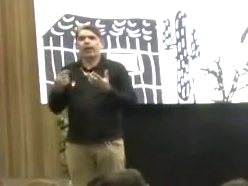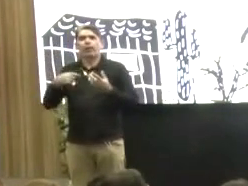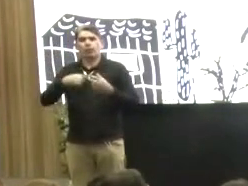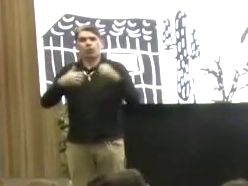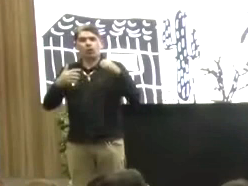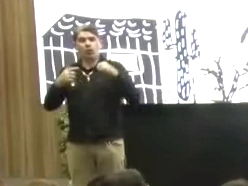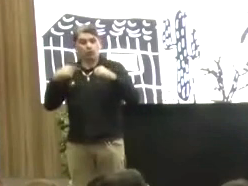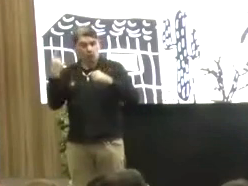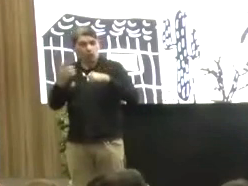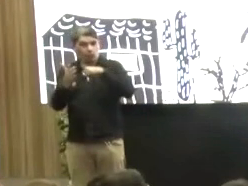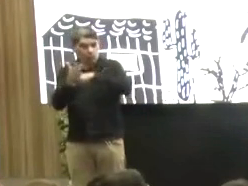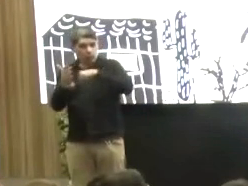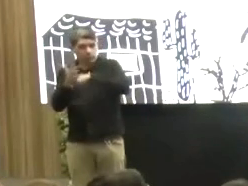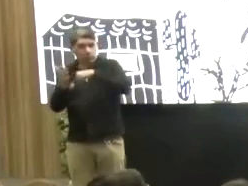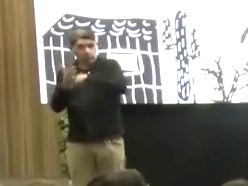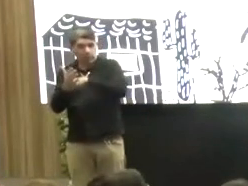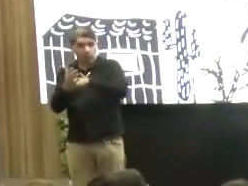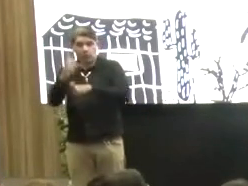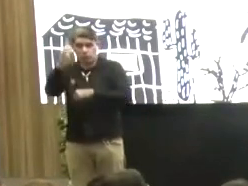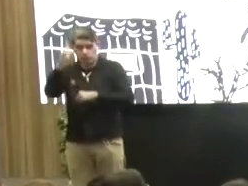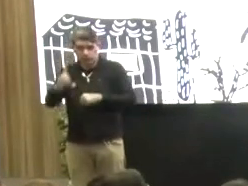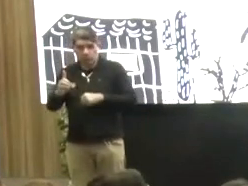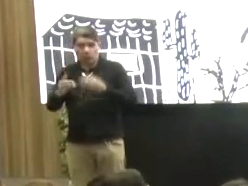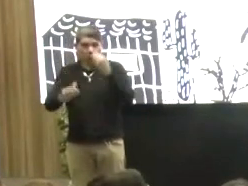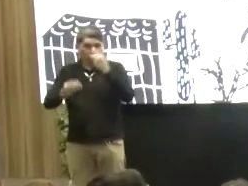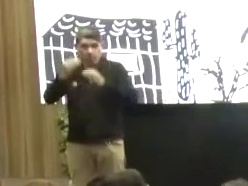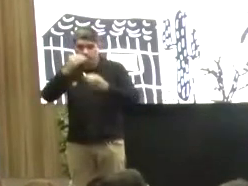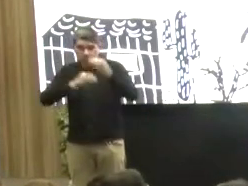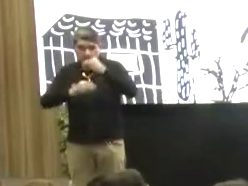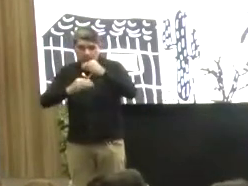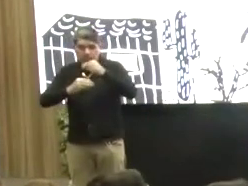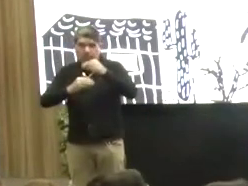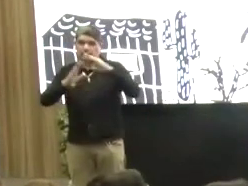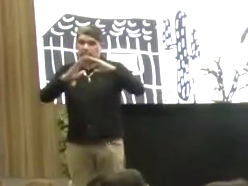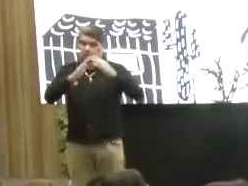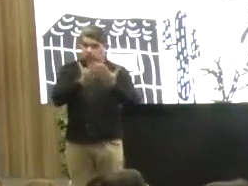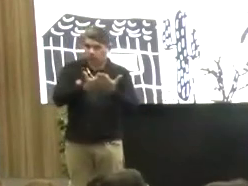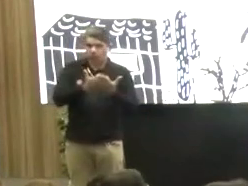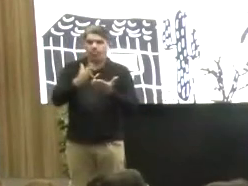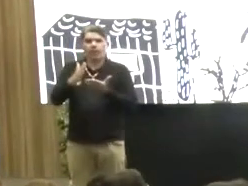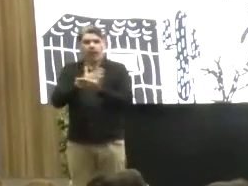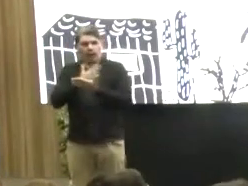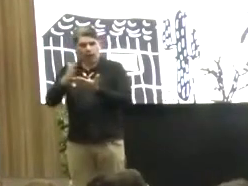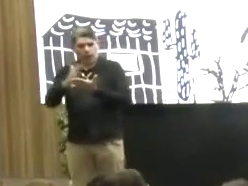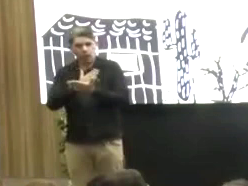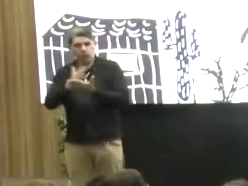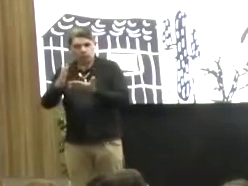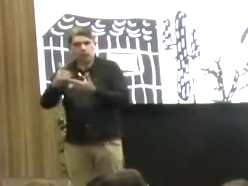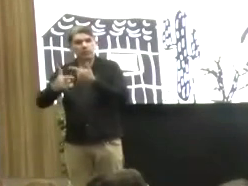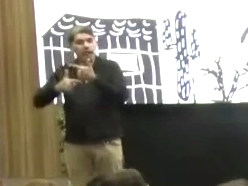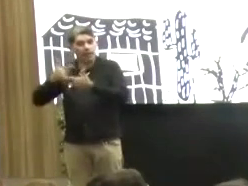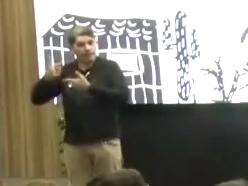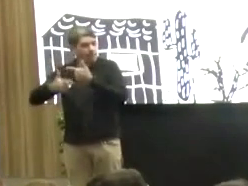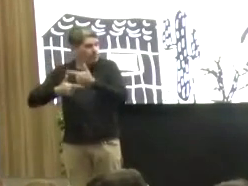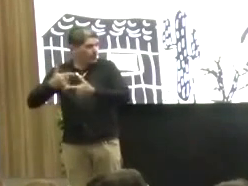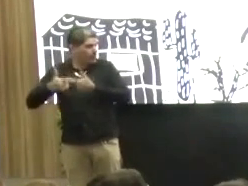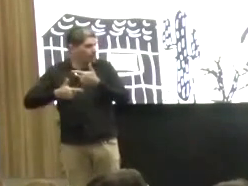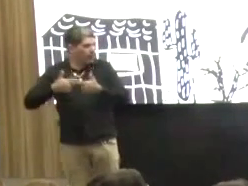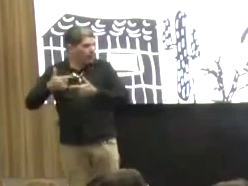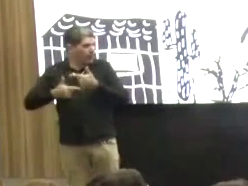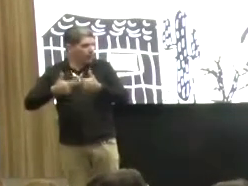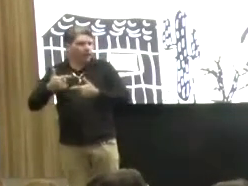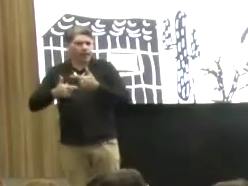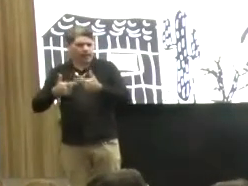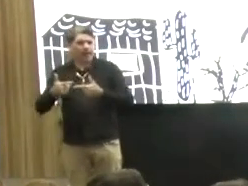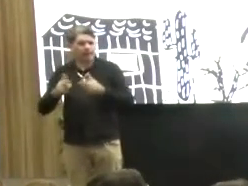para muitos e o direito à escola, nós já temos alguns que operam de formas muito,